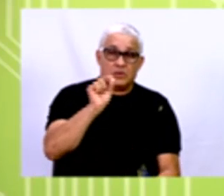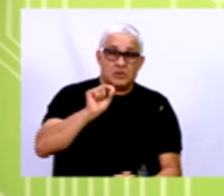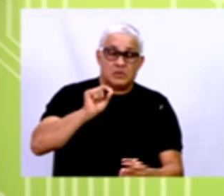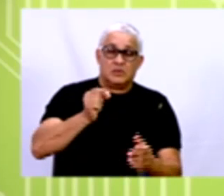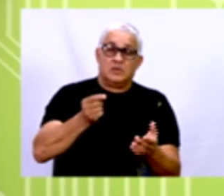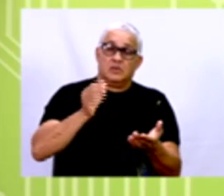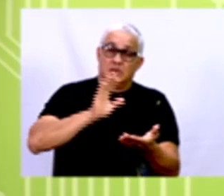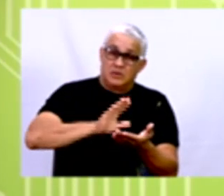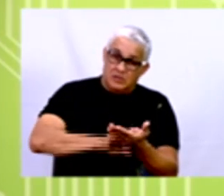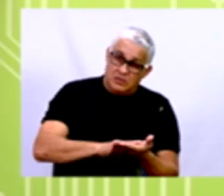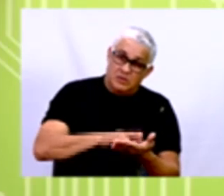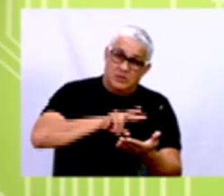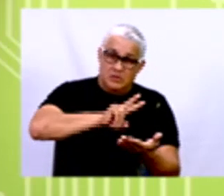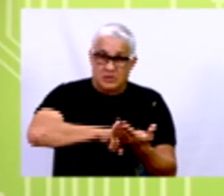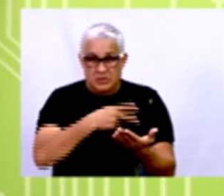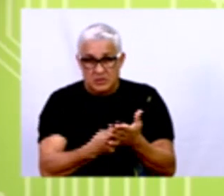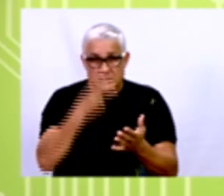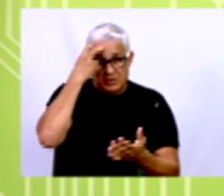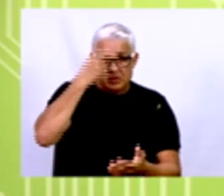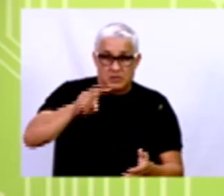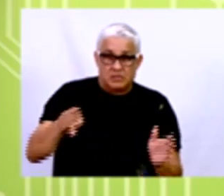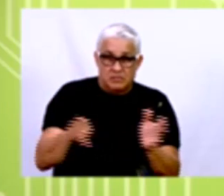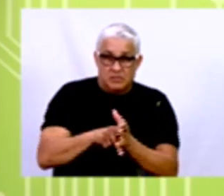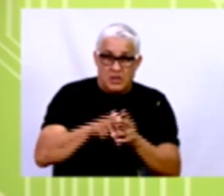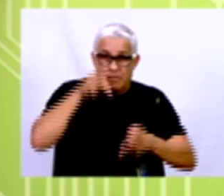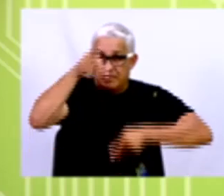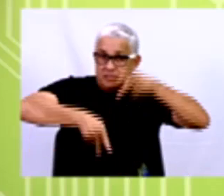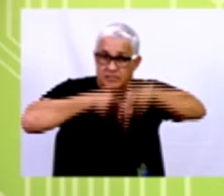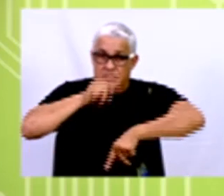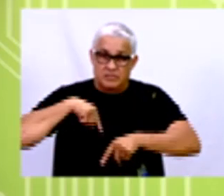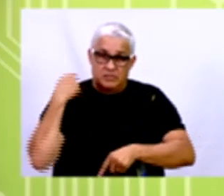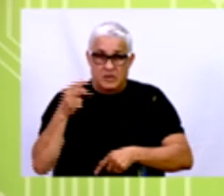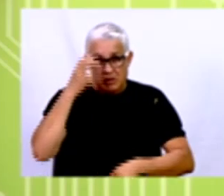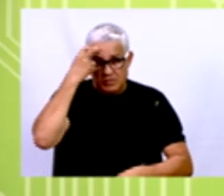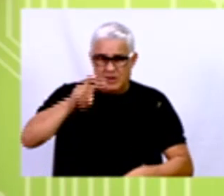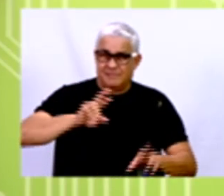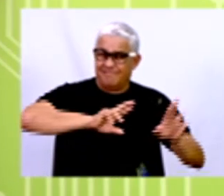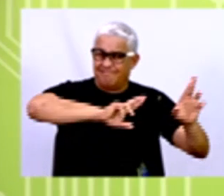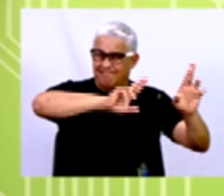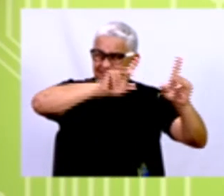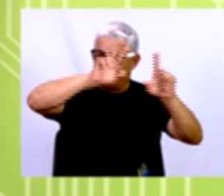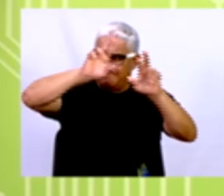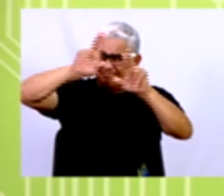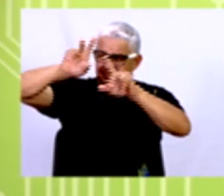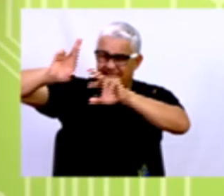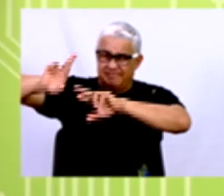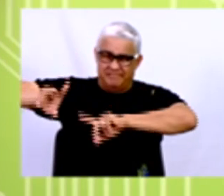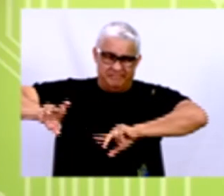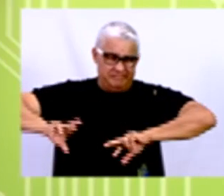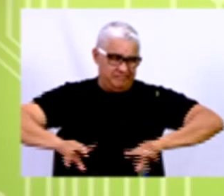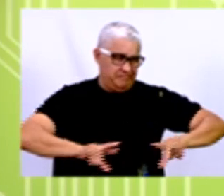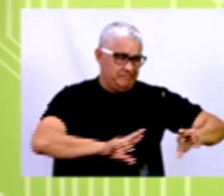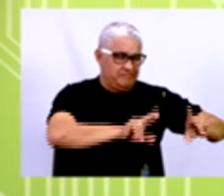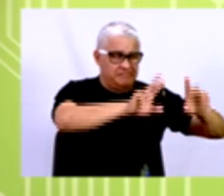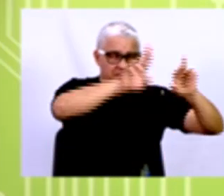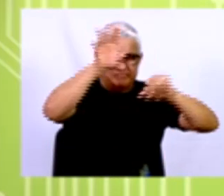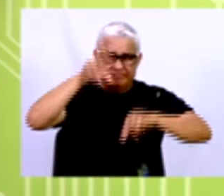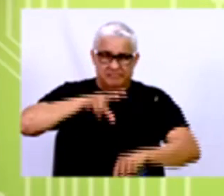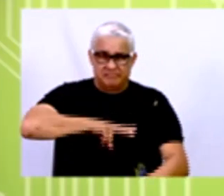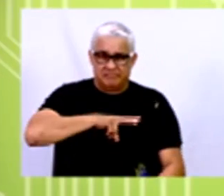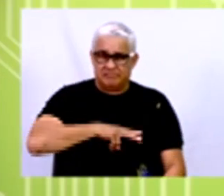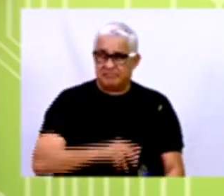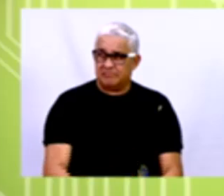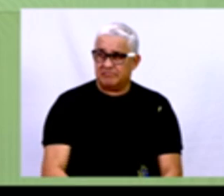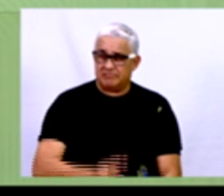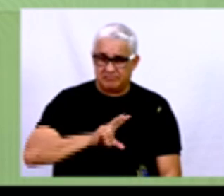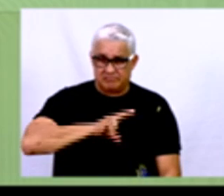traduz a cultura de um povo. E a nossa cultura é bem diferente dos portugueses.